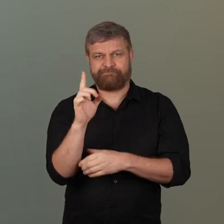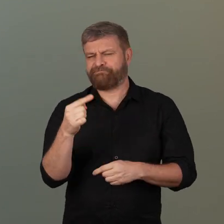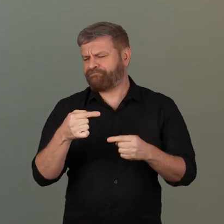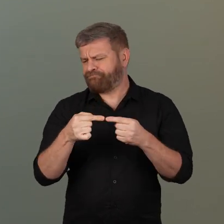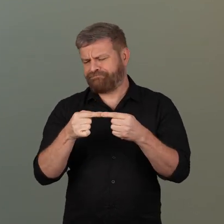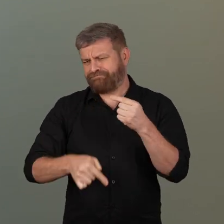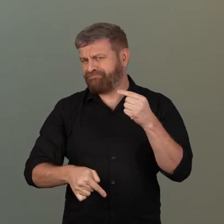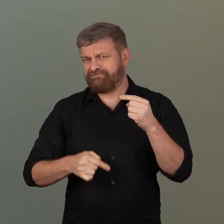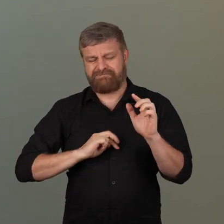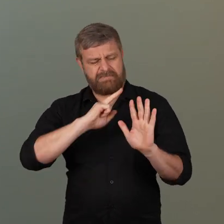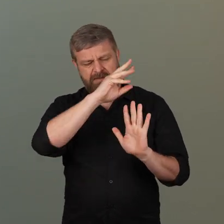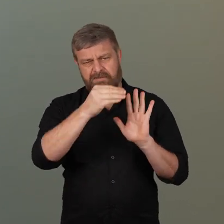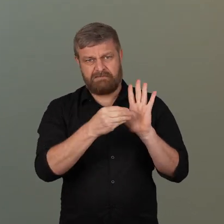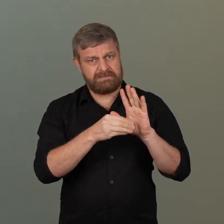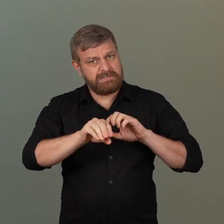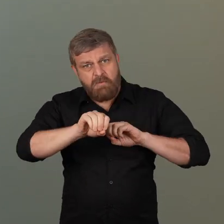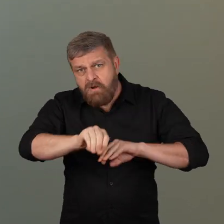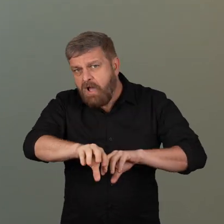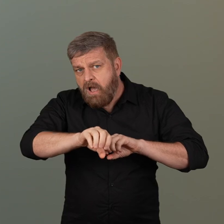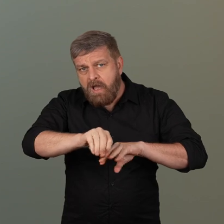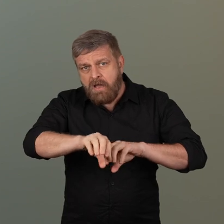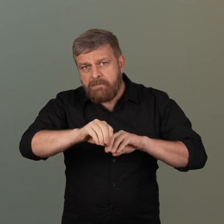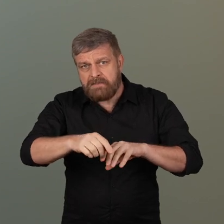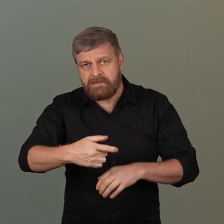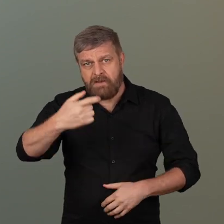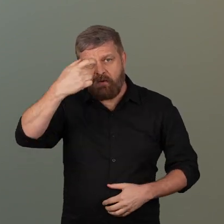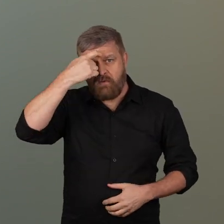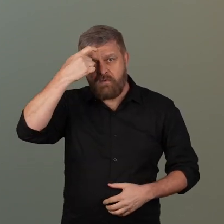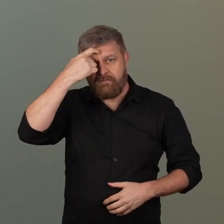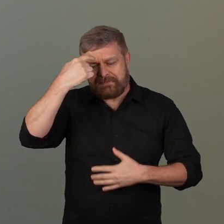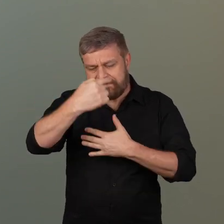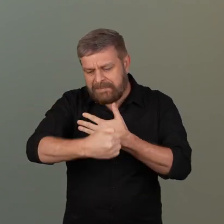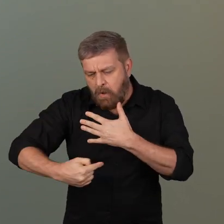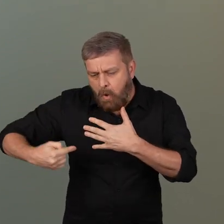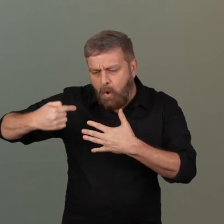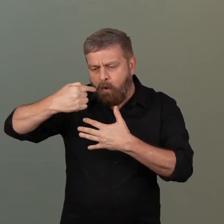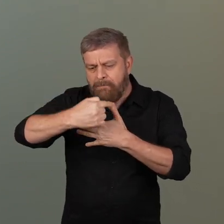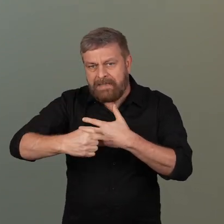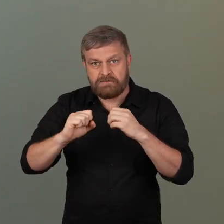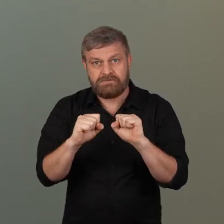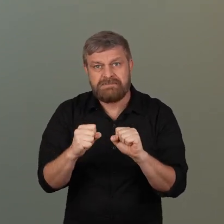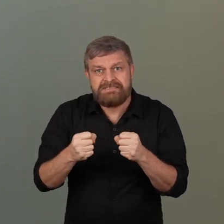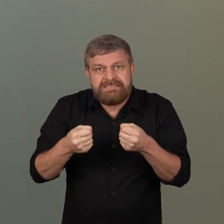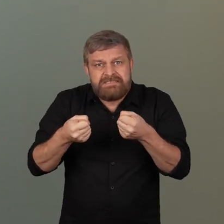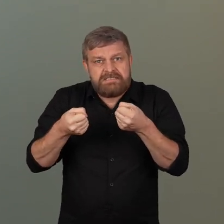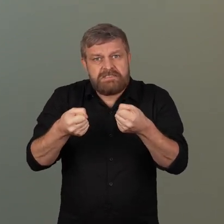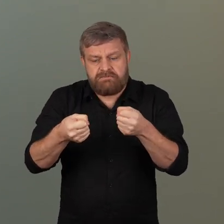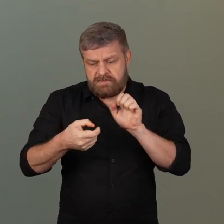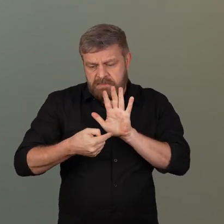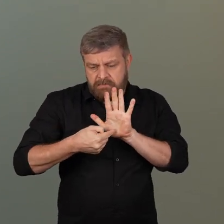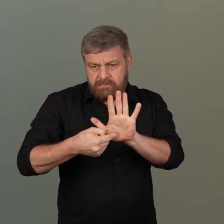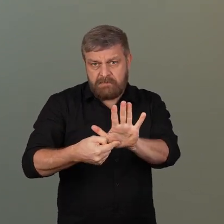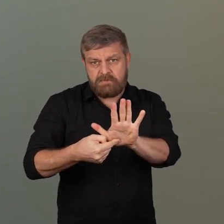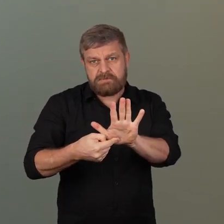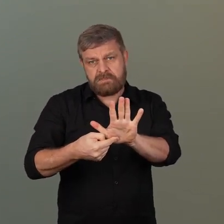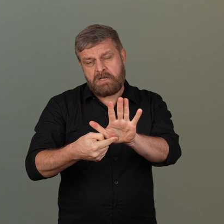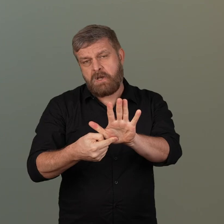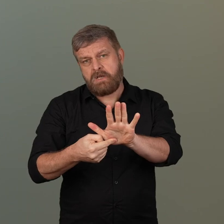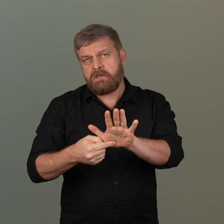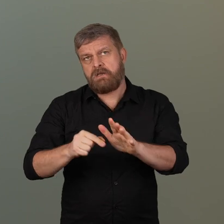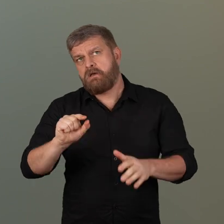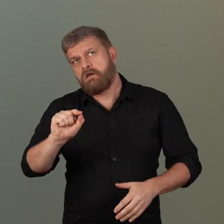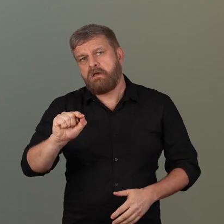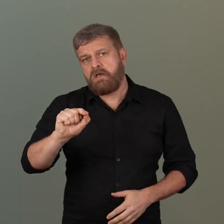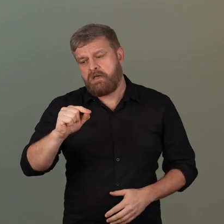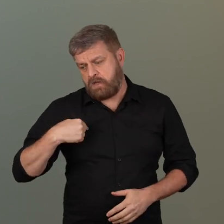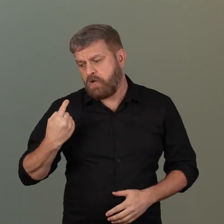educação ambiental como o pensamento complexo se esforça por mostrar